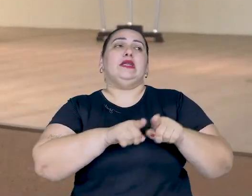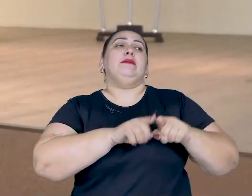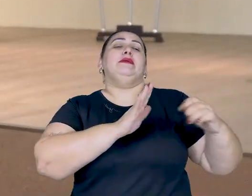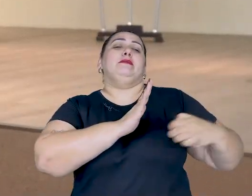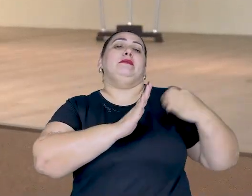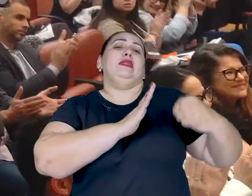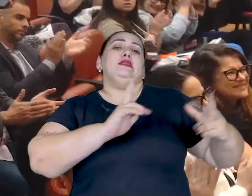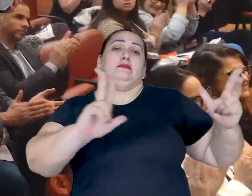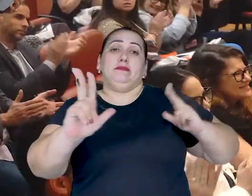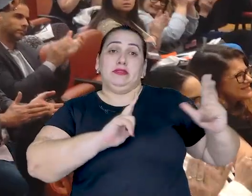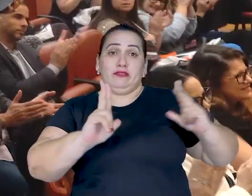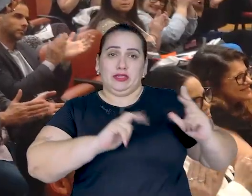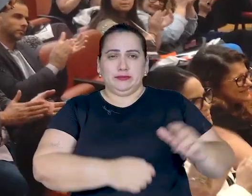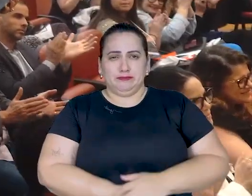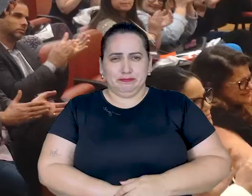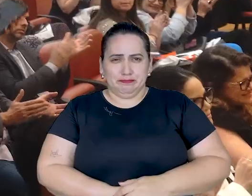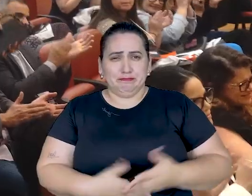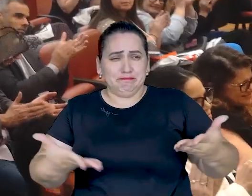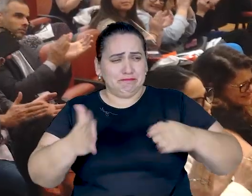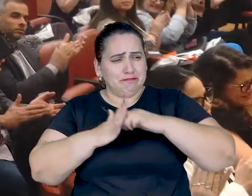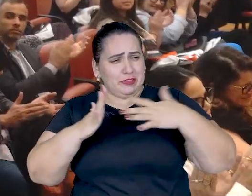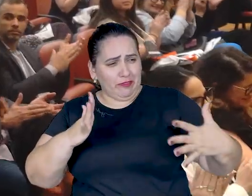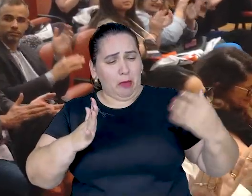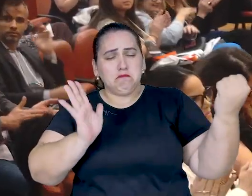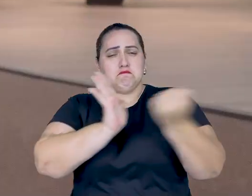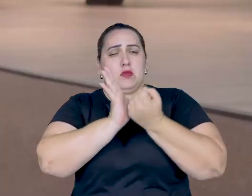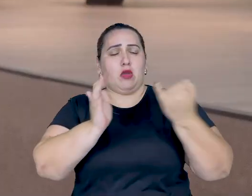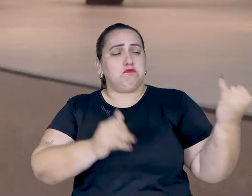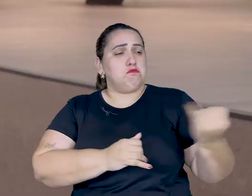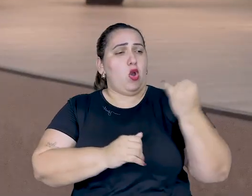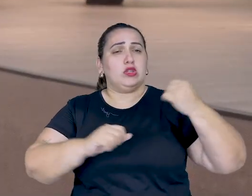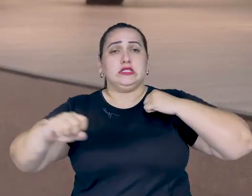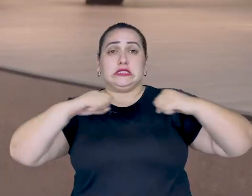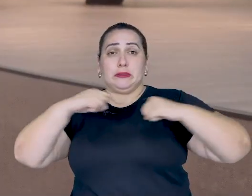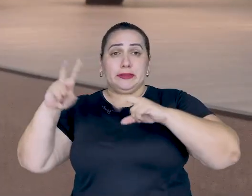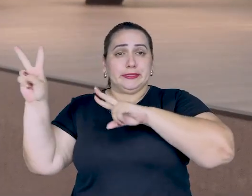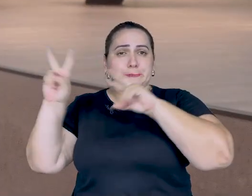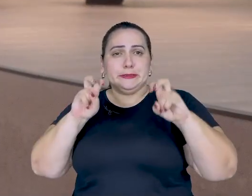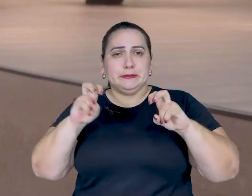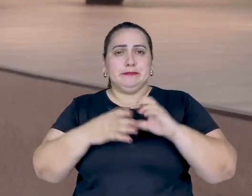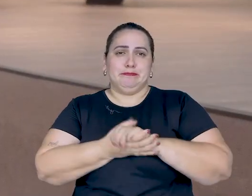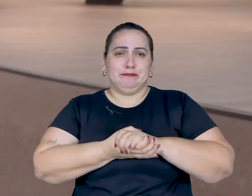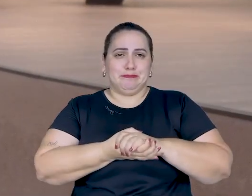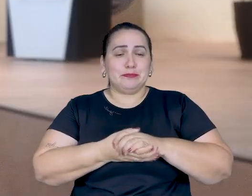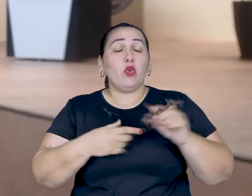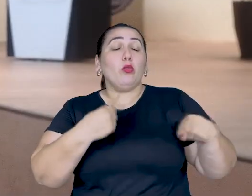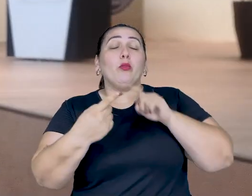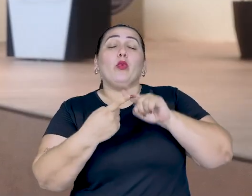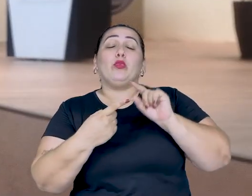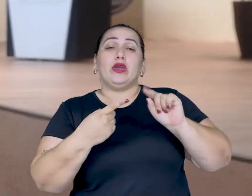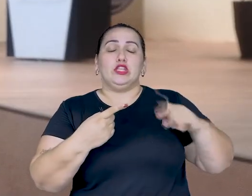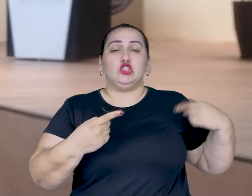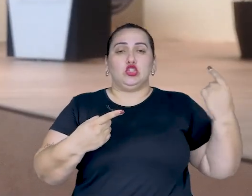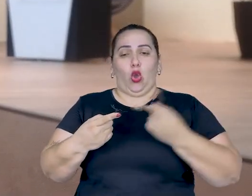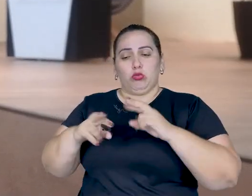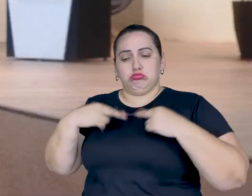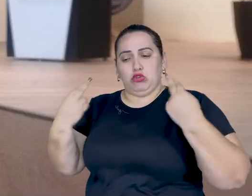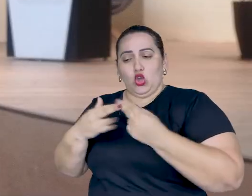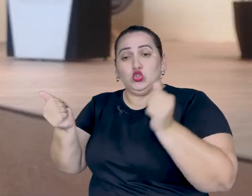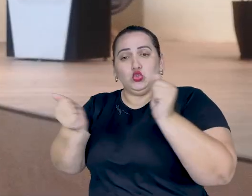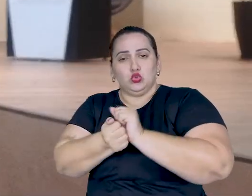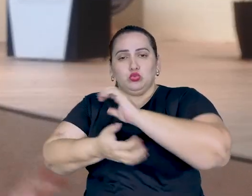empresas privadas. Para os servidores inscritos, o evento é um marco para o debate amplo sobre o tema. O objetivo